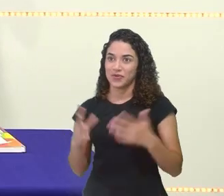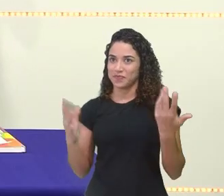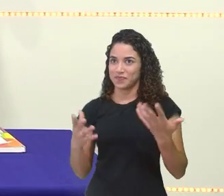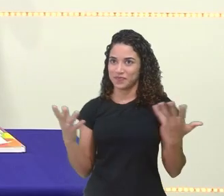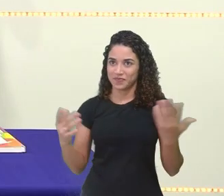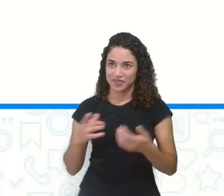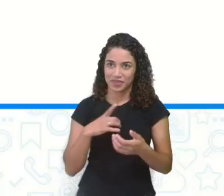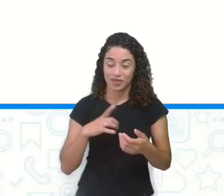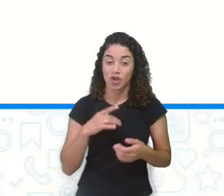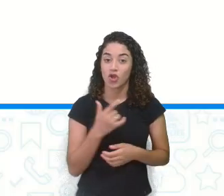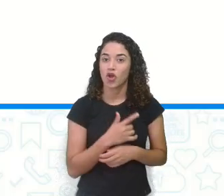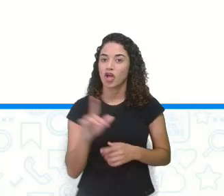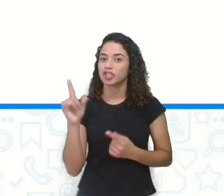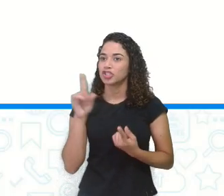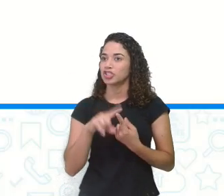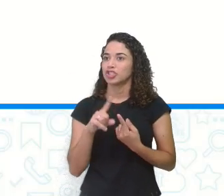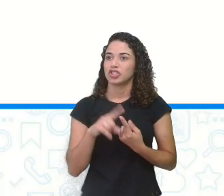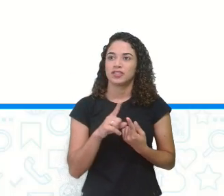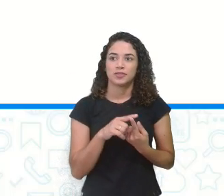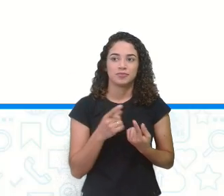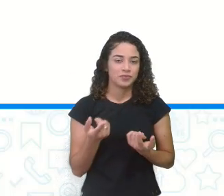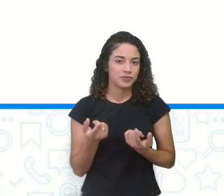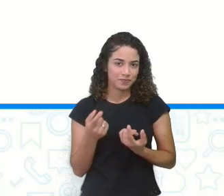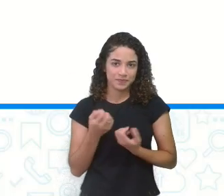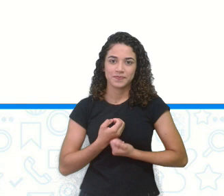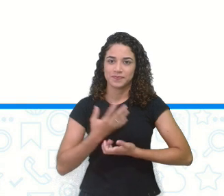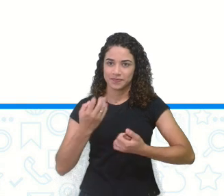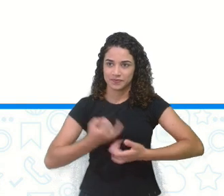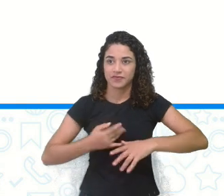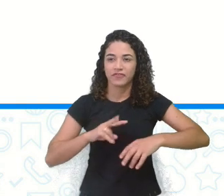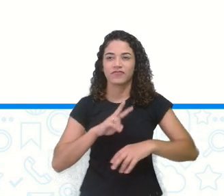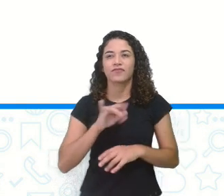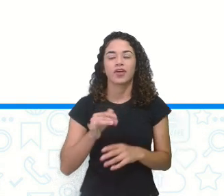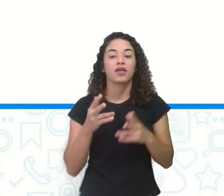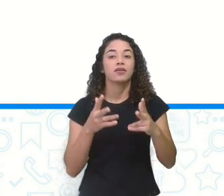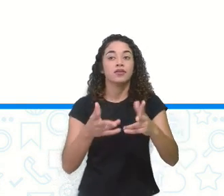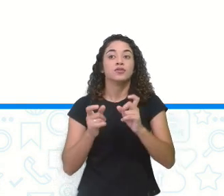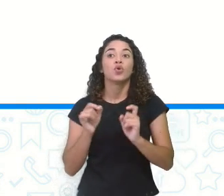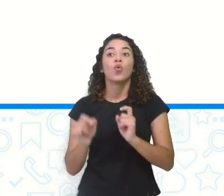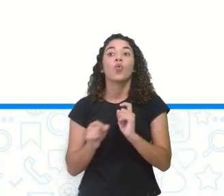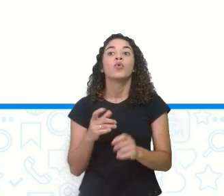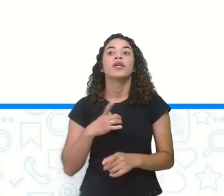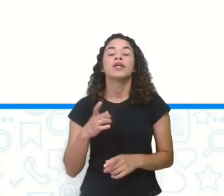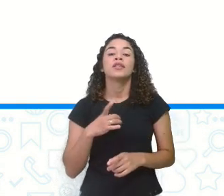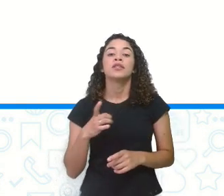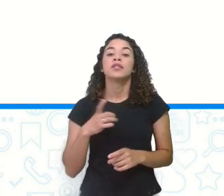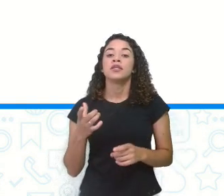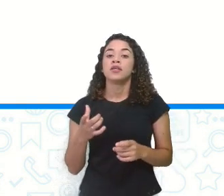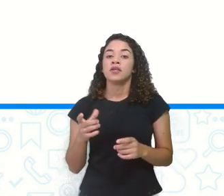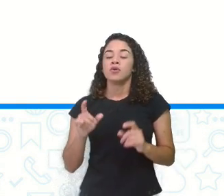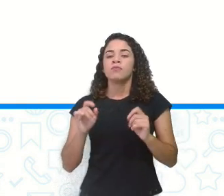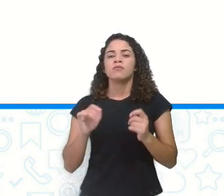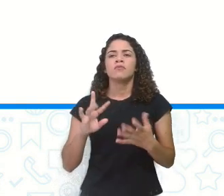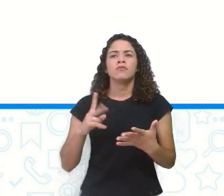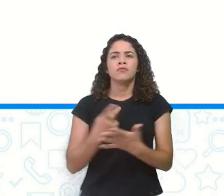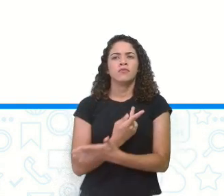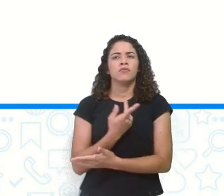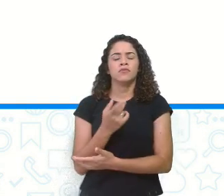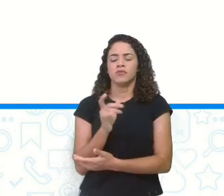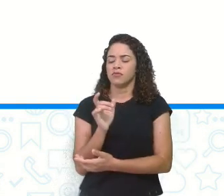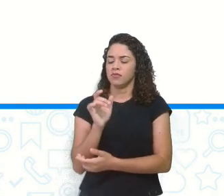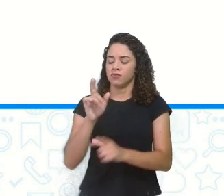gente tem um outro tipo de poema, tá? Em que a gente vai observar o que é que acontece com a letrinha A nesse